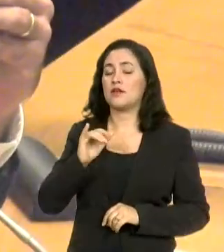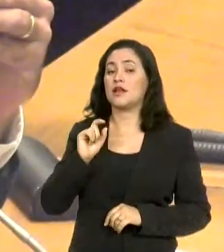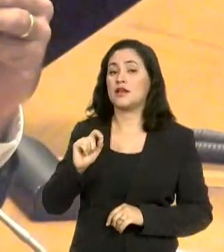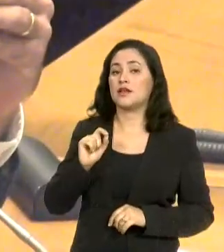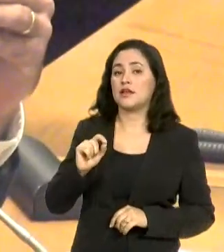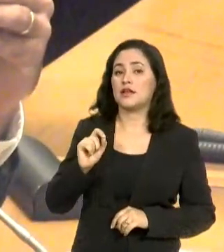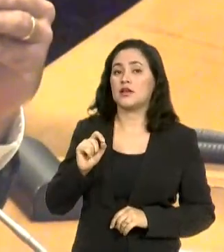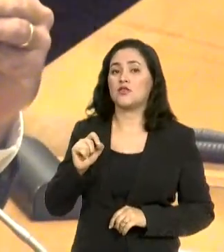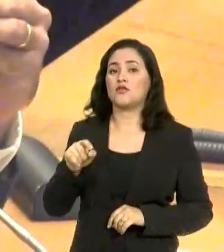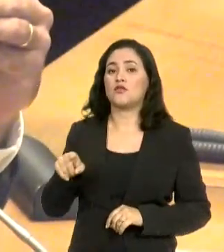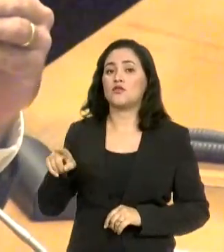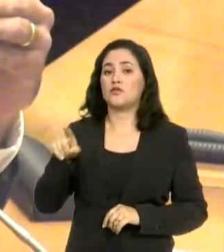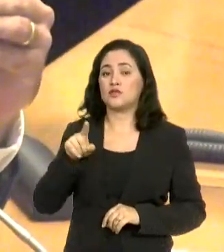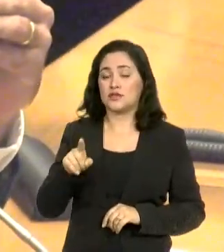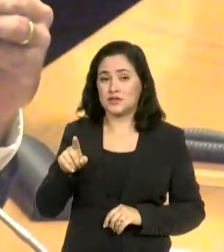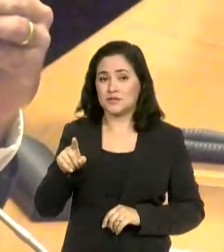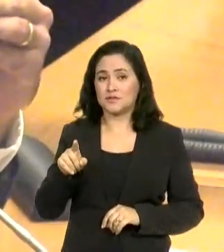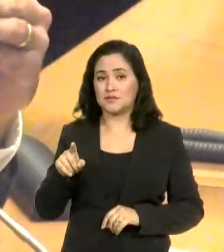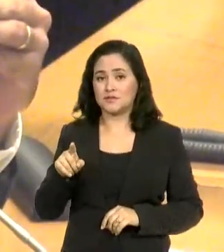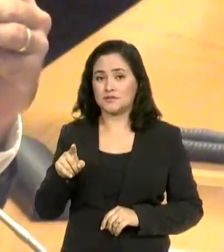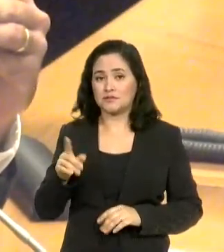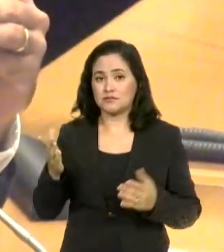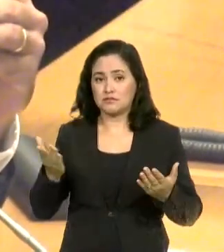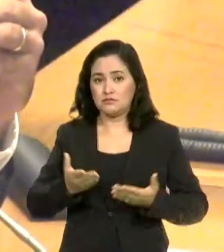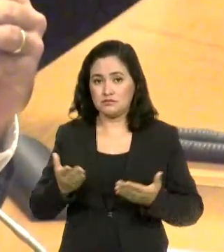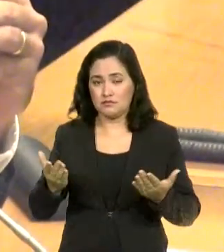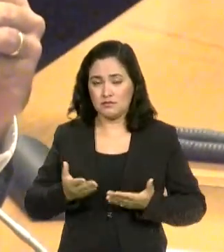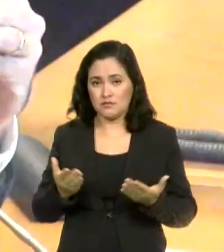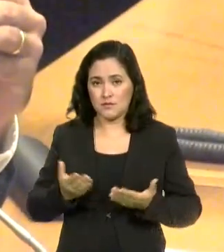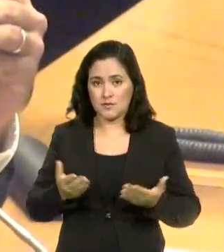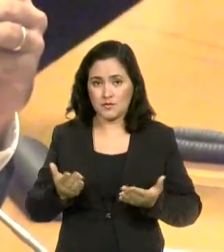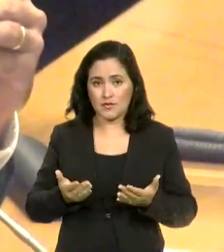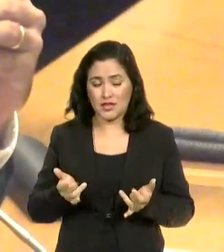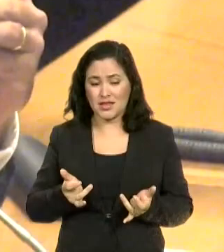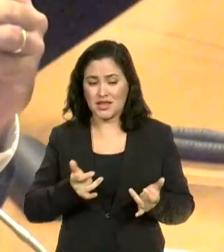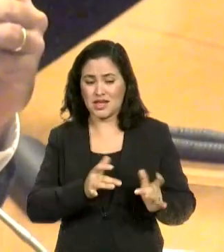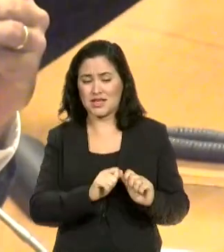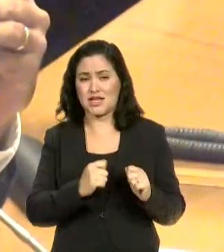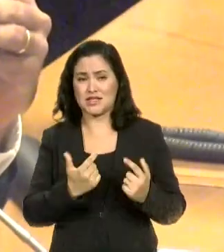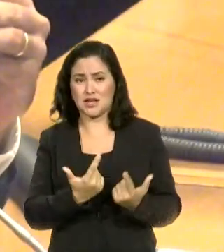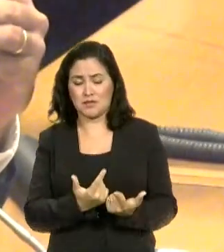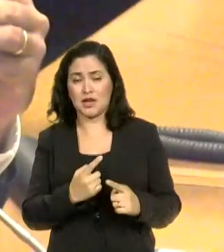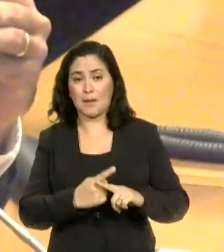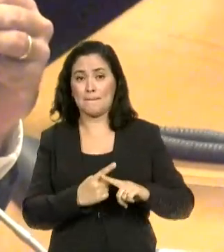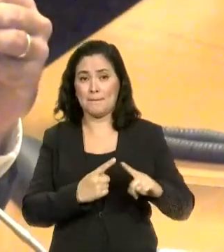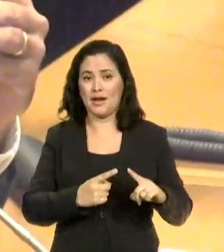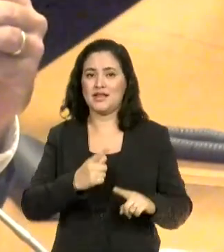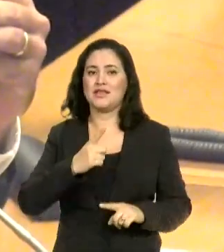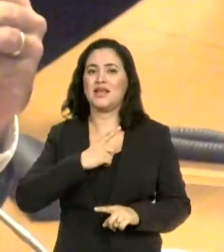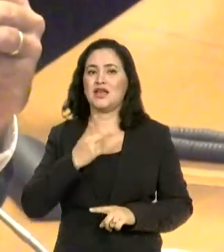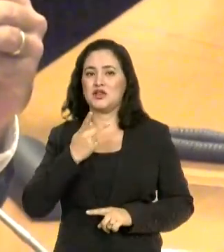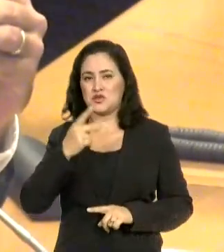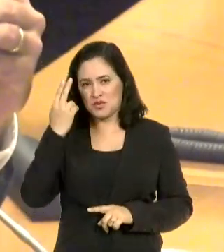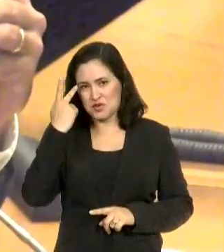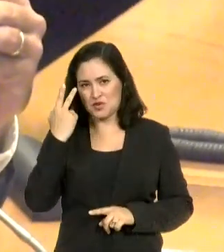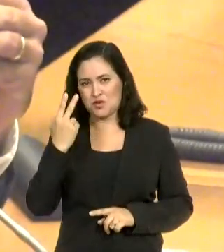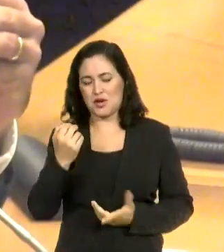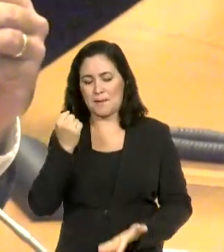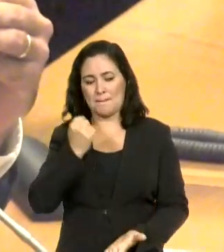parlamentar desta casa, mas um parlamentar que marcou a sua história e escreveu o seu nome nos anais da